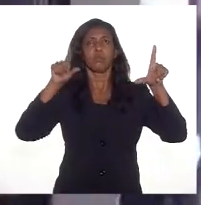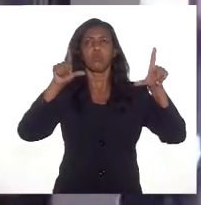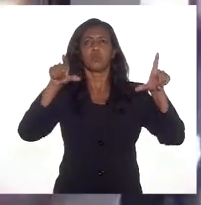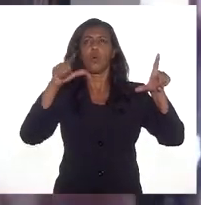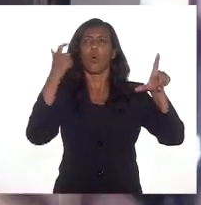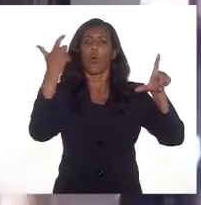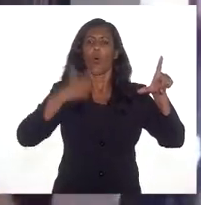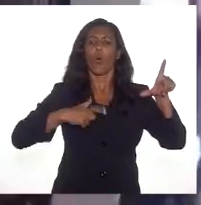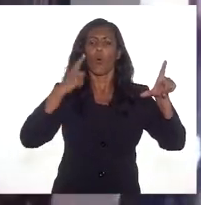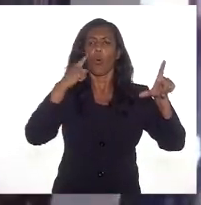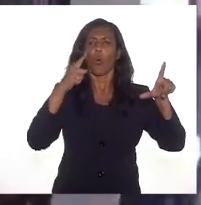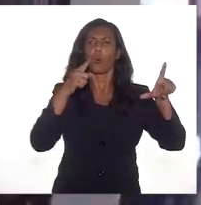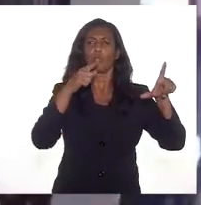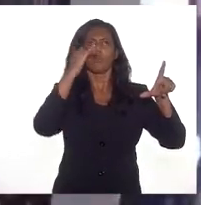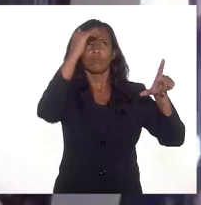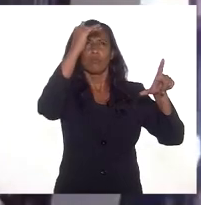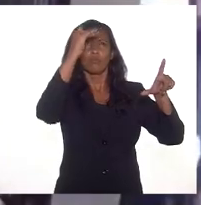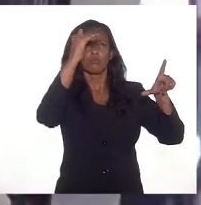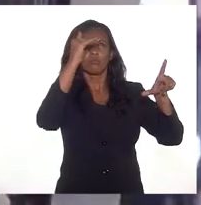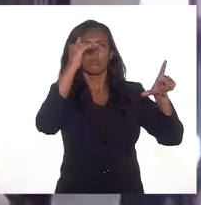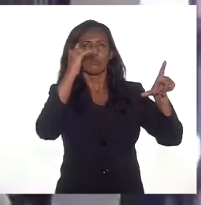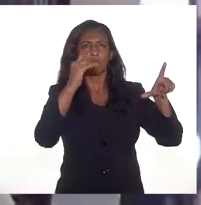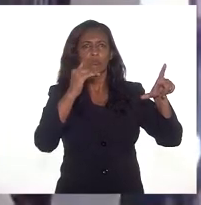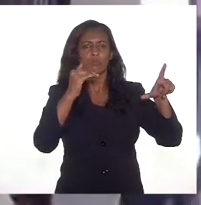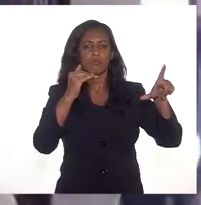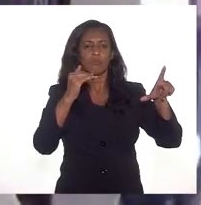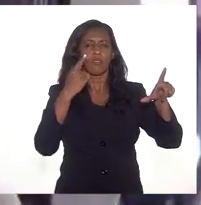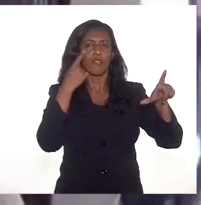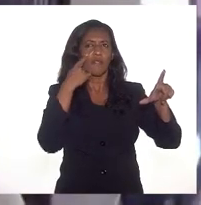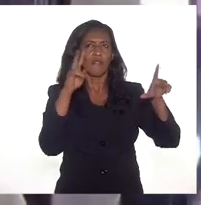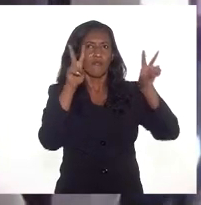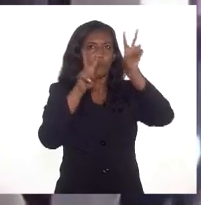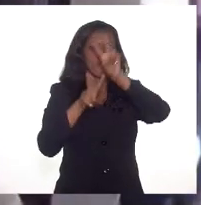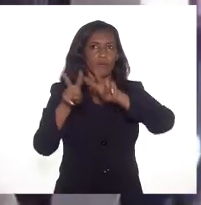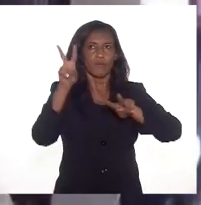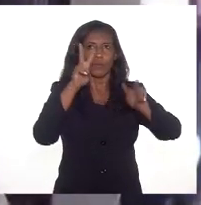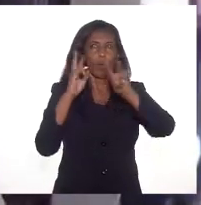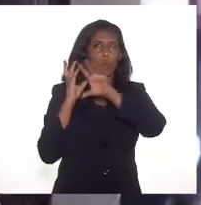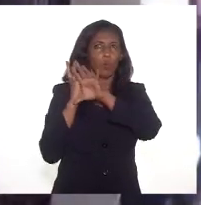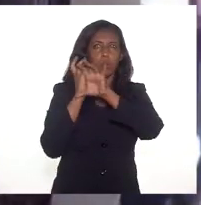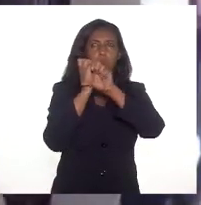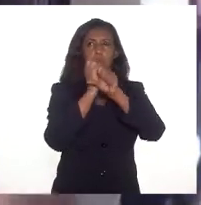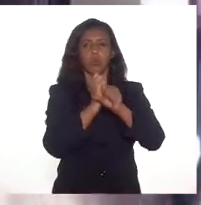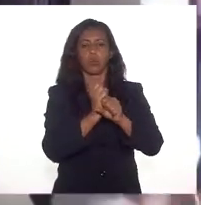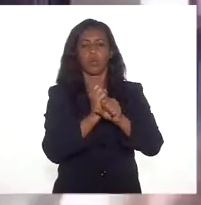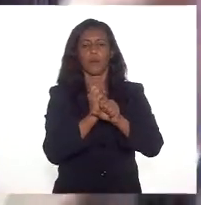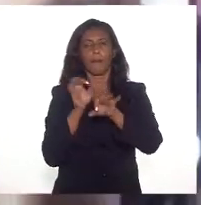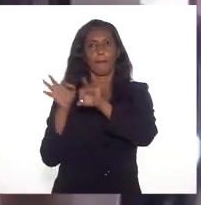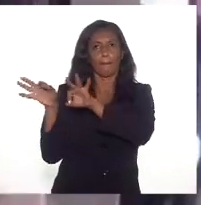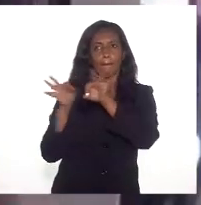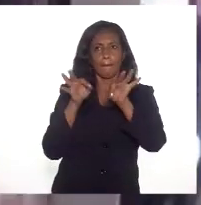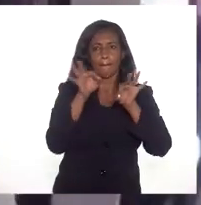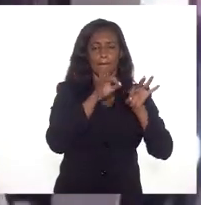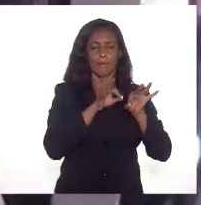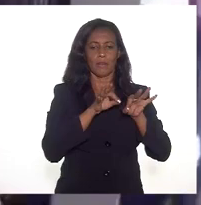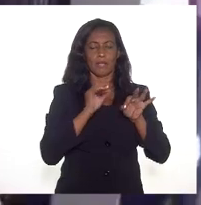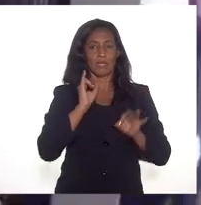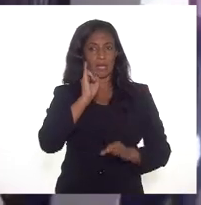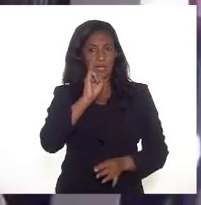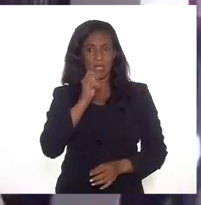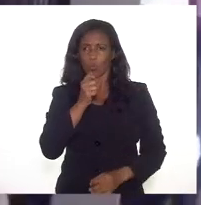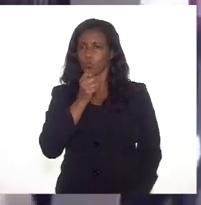você tem ali exatamente um cronograma físico-financeiro. né? O planejamento sem essa